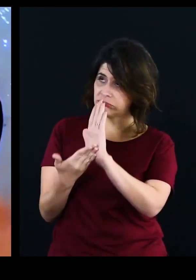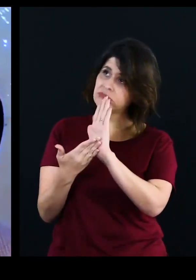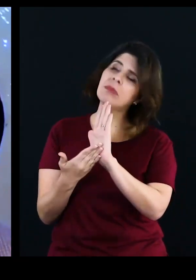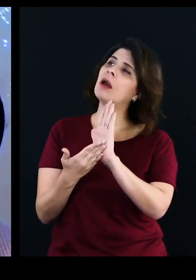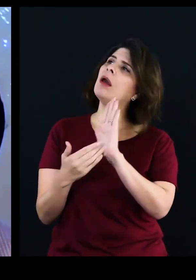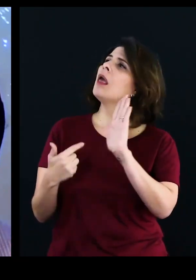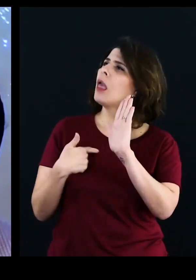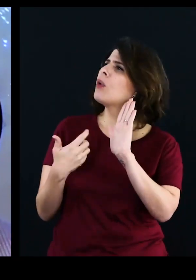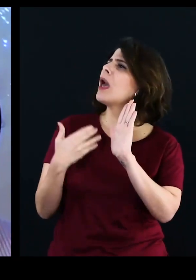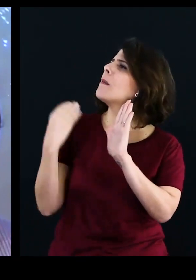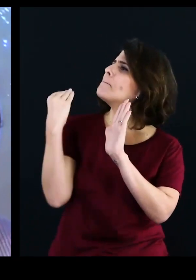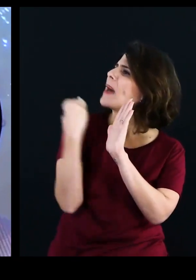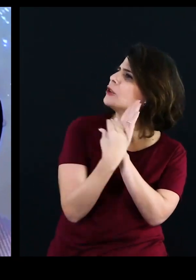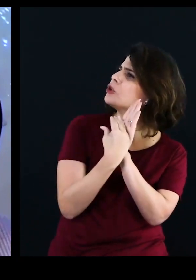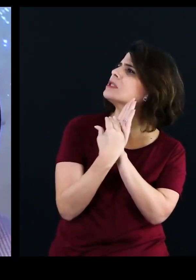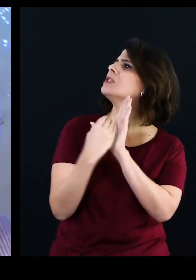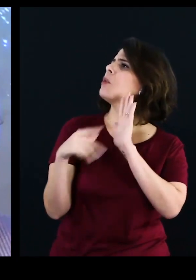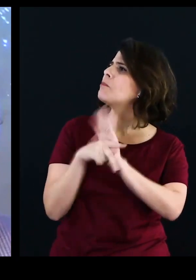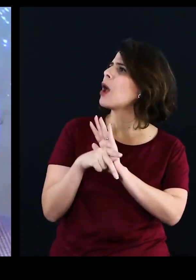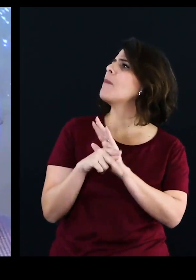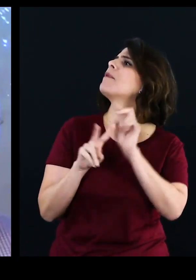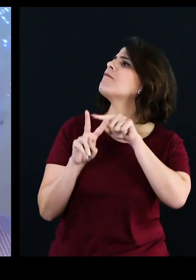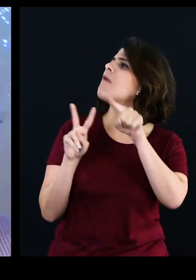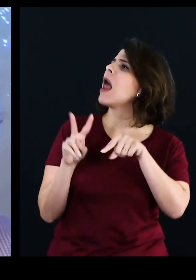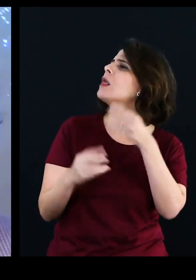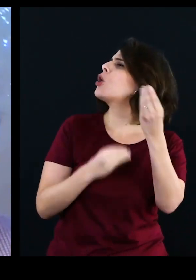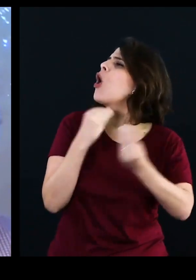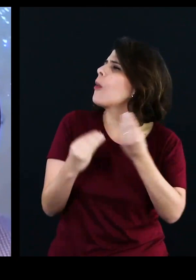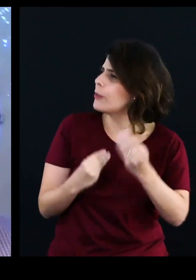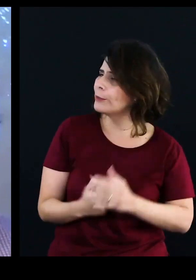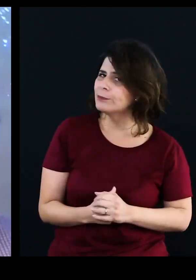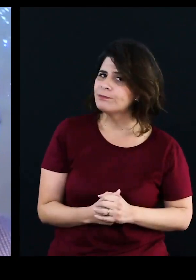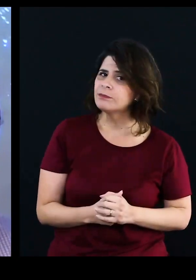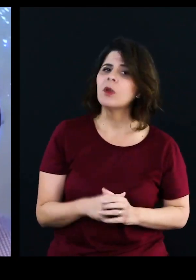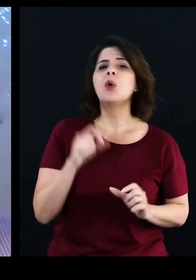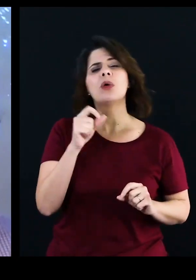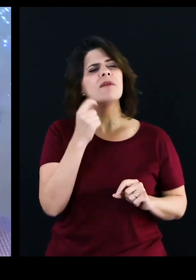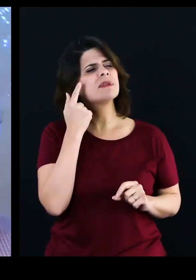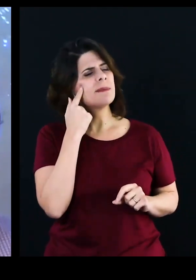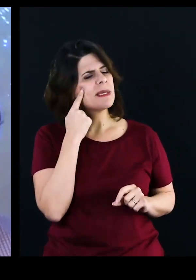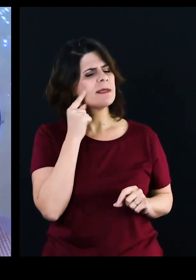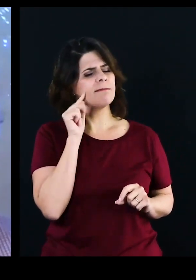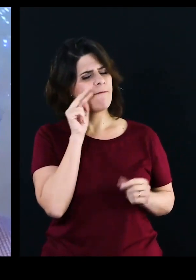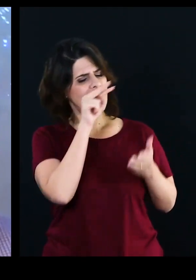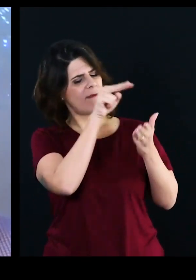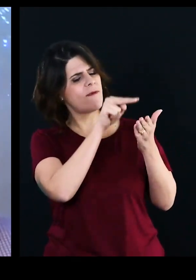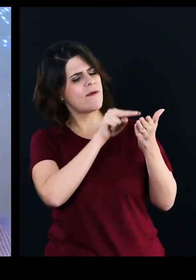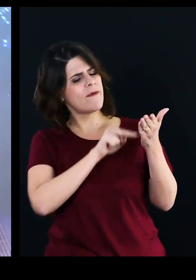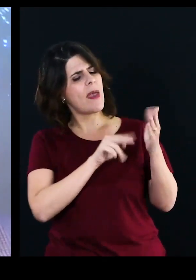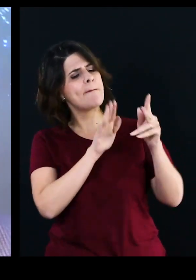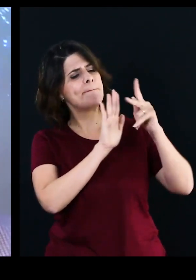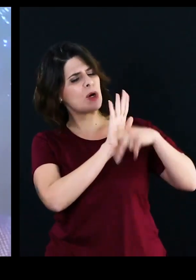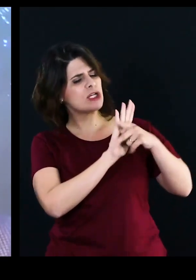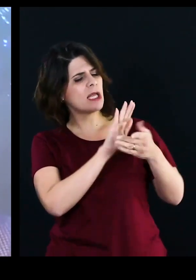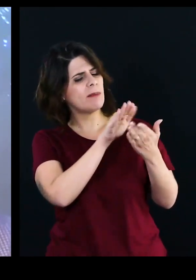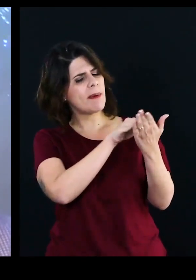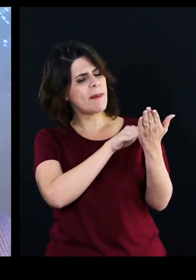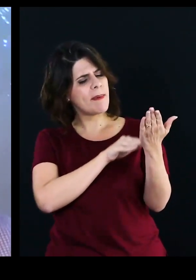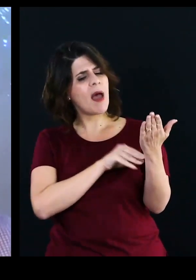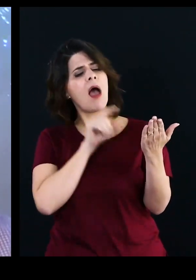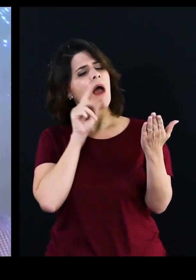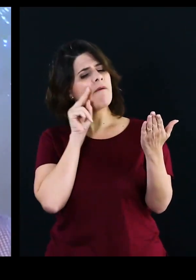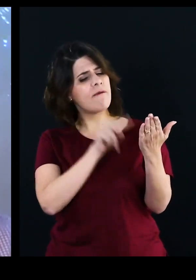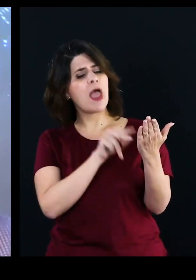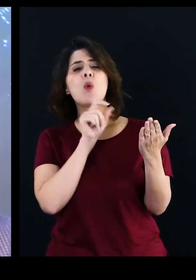no portfólio de patrocínios da Vale? O que que você espera desse futuro patrocinado? Então, a gente vem buscando